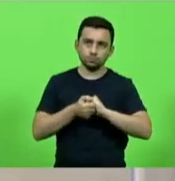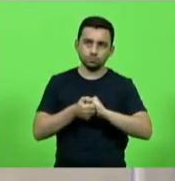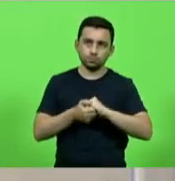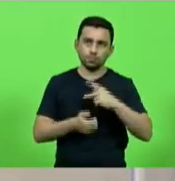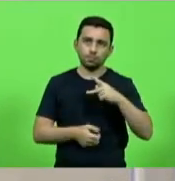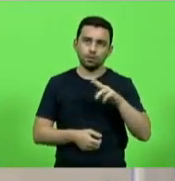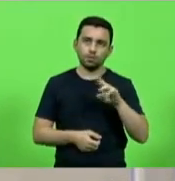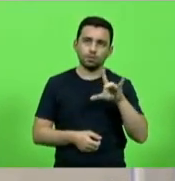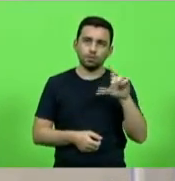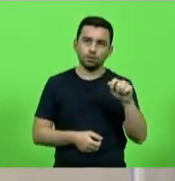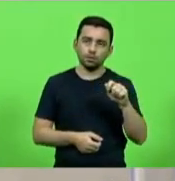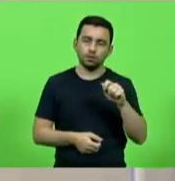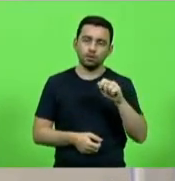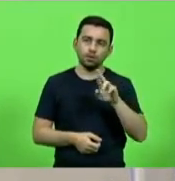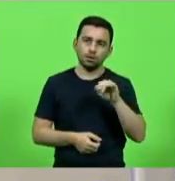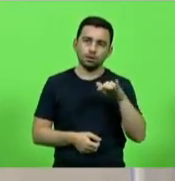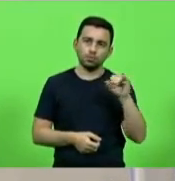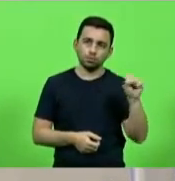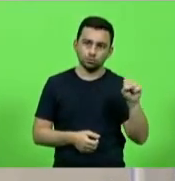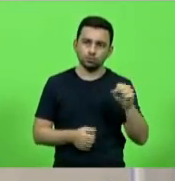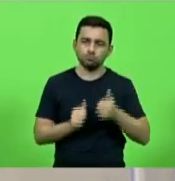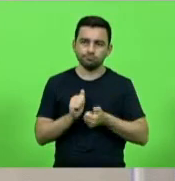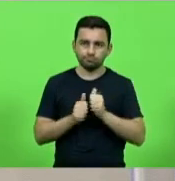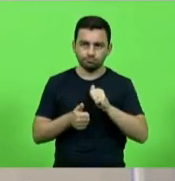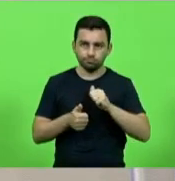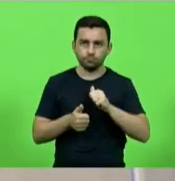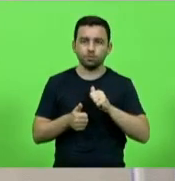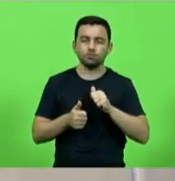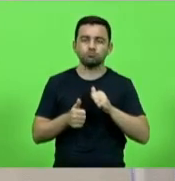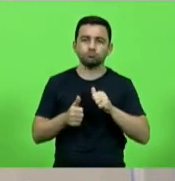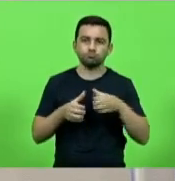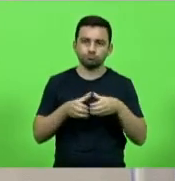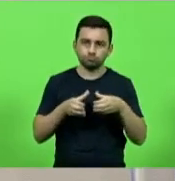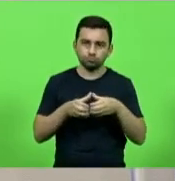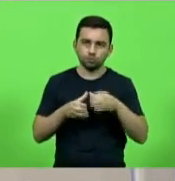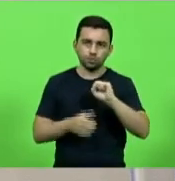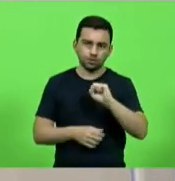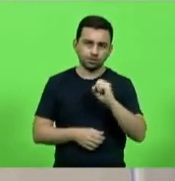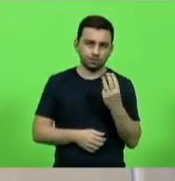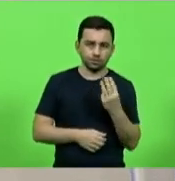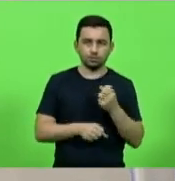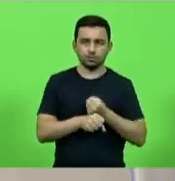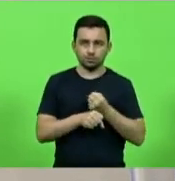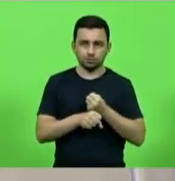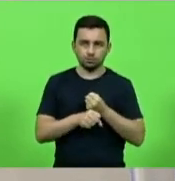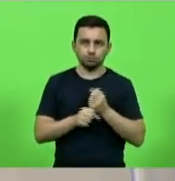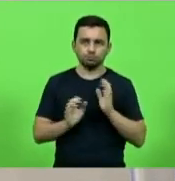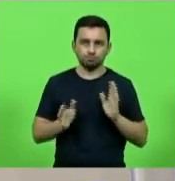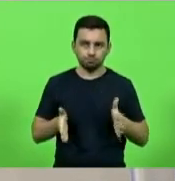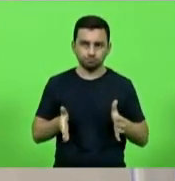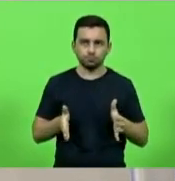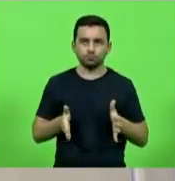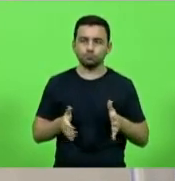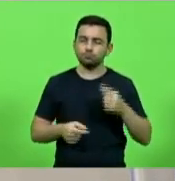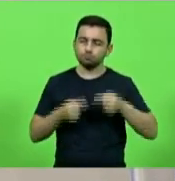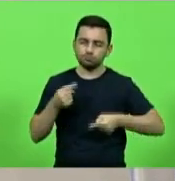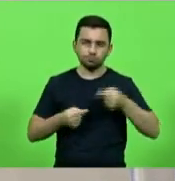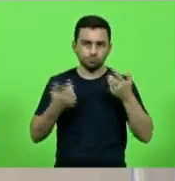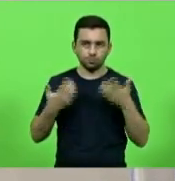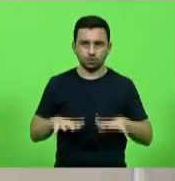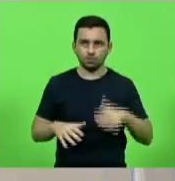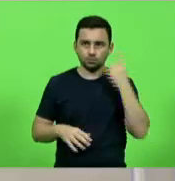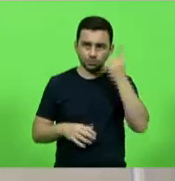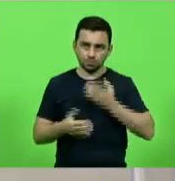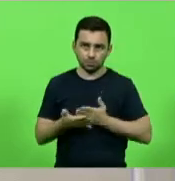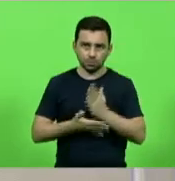Ramos Esporte Clube, pela passagem do seu aniversário de 83 anos. Em discussão, não havendo quem queira discutir, nem em votação. Deputados que aprovam,